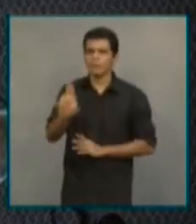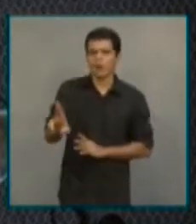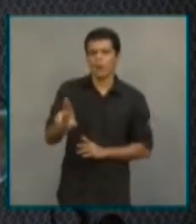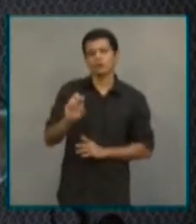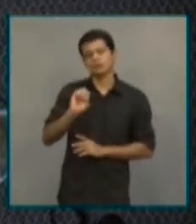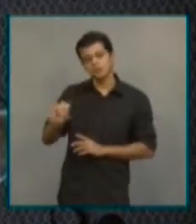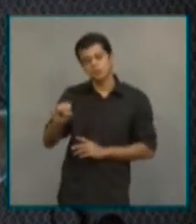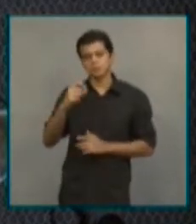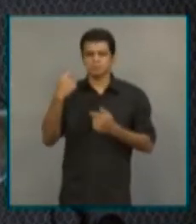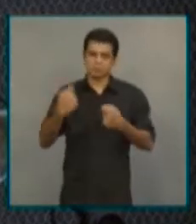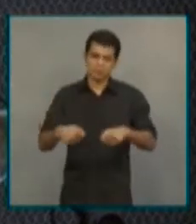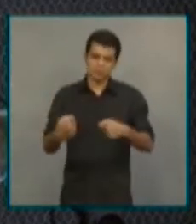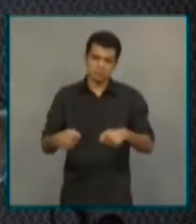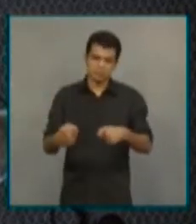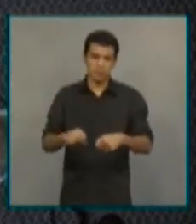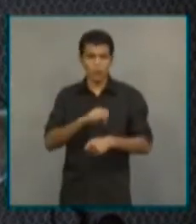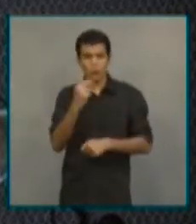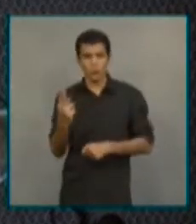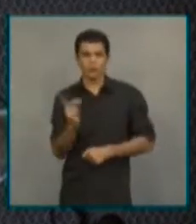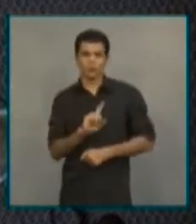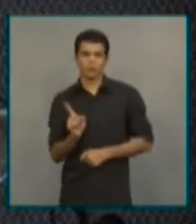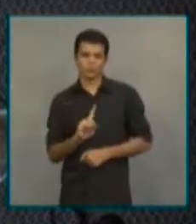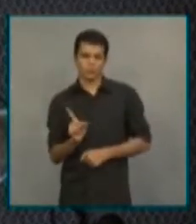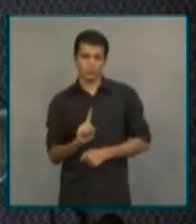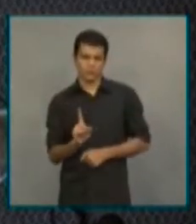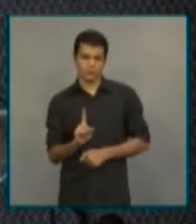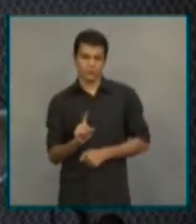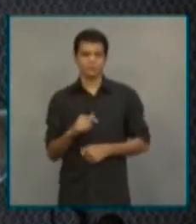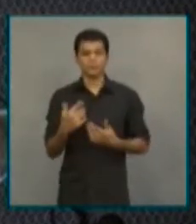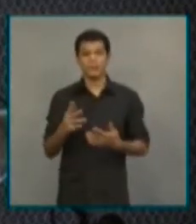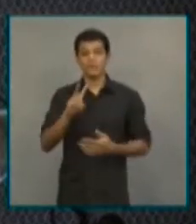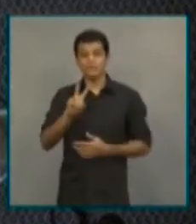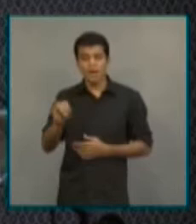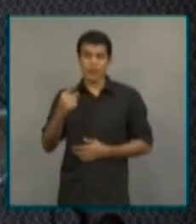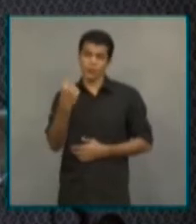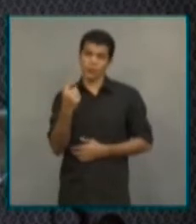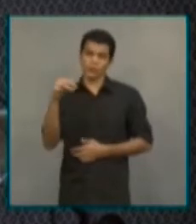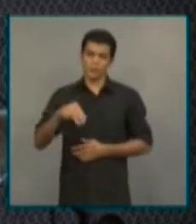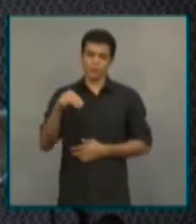O mesmo estará assegurado de 1 minuto para a resposta.